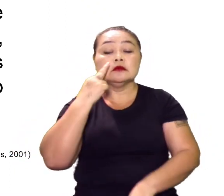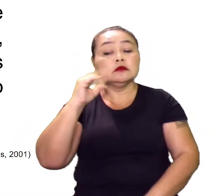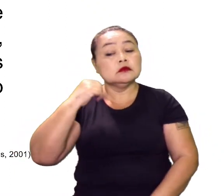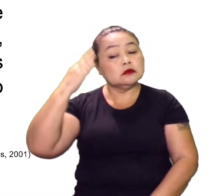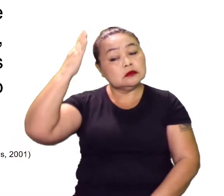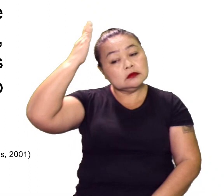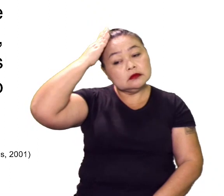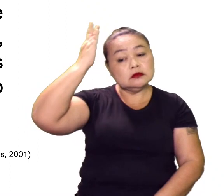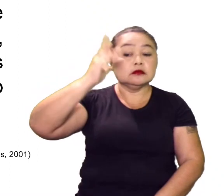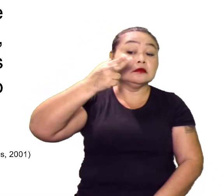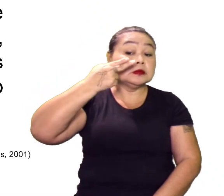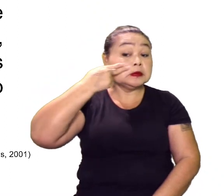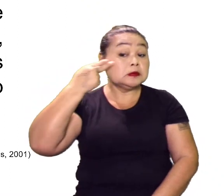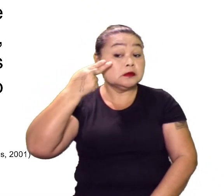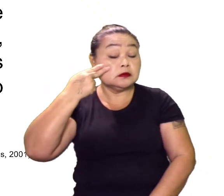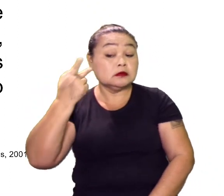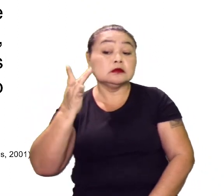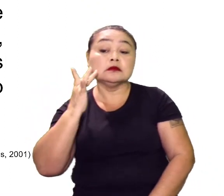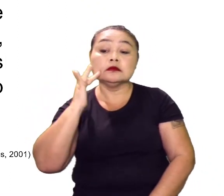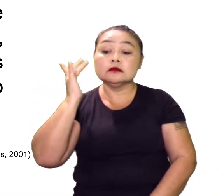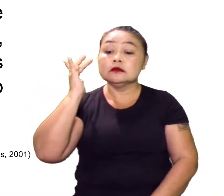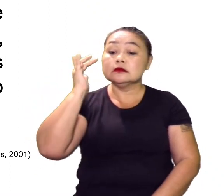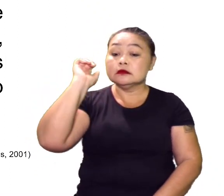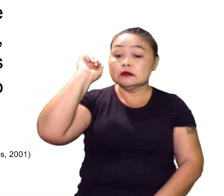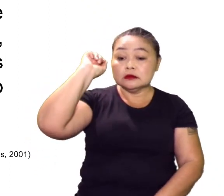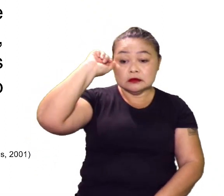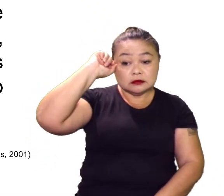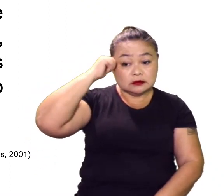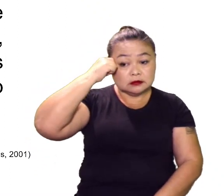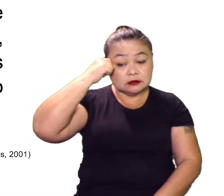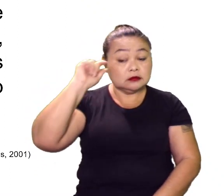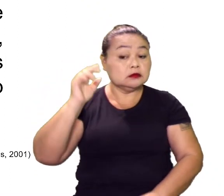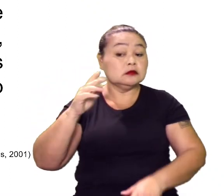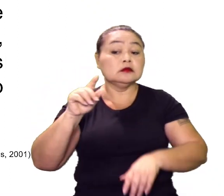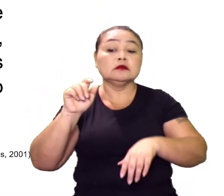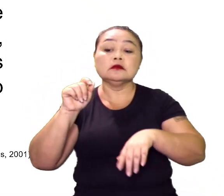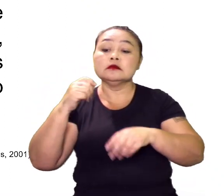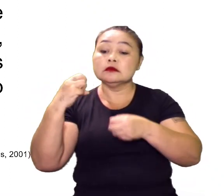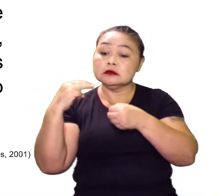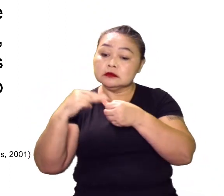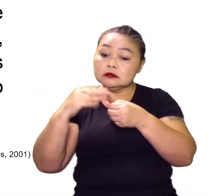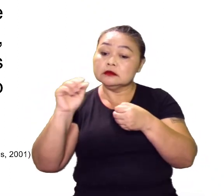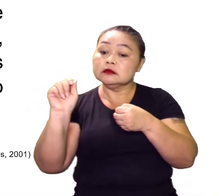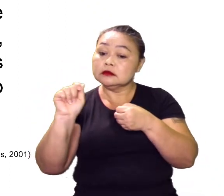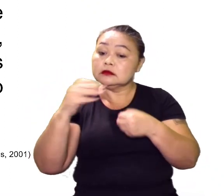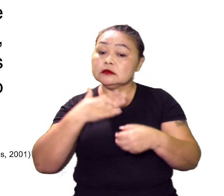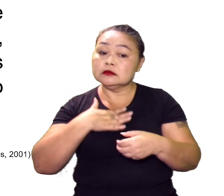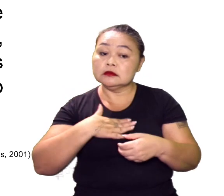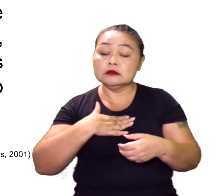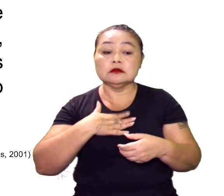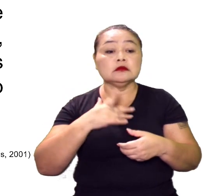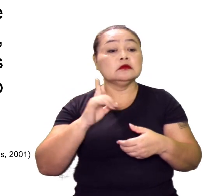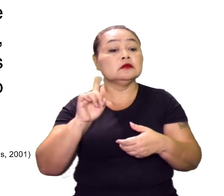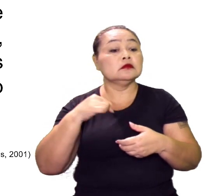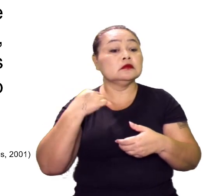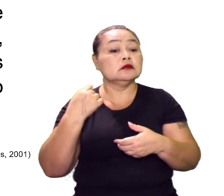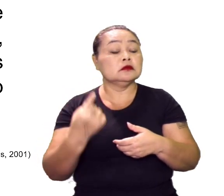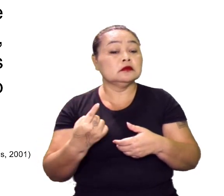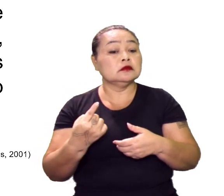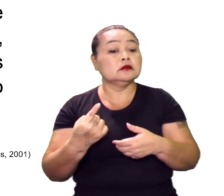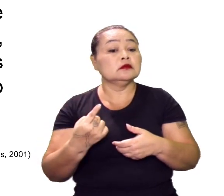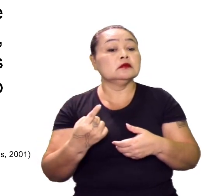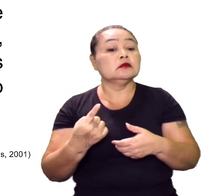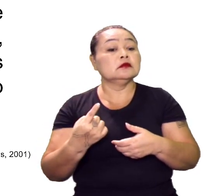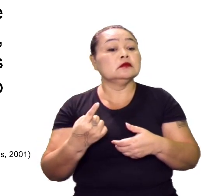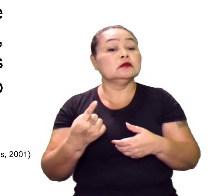Paraná, Jaru, Ouro Preto, Ariquemes, ok? Certo. Próximo relevo, Chapada dos Parecis. Ela se